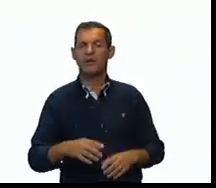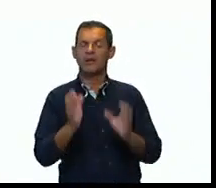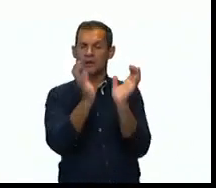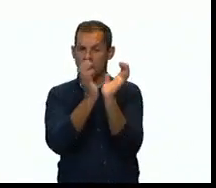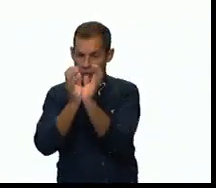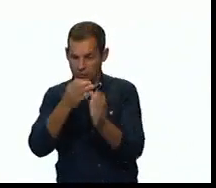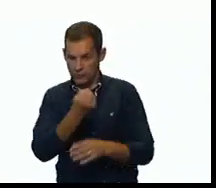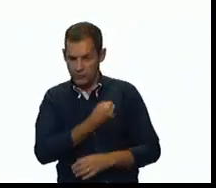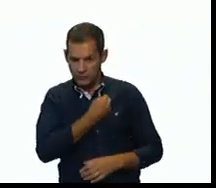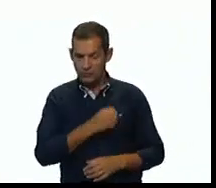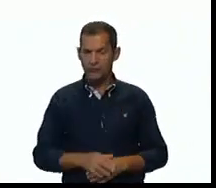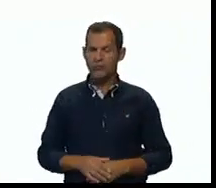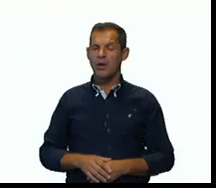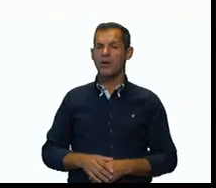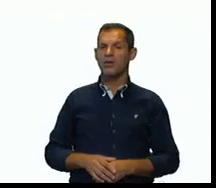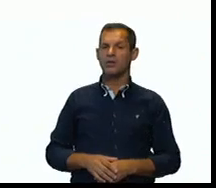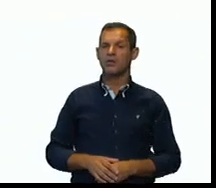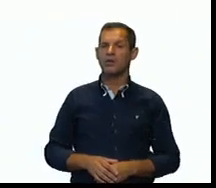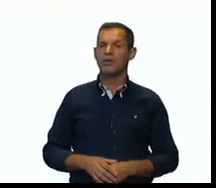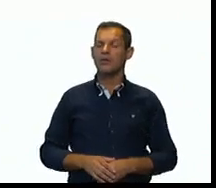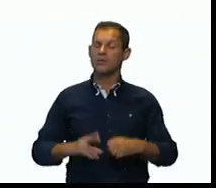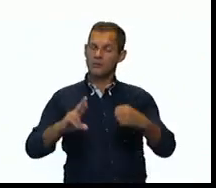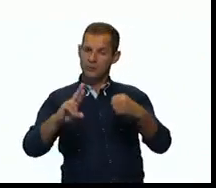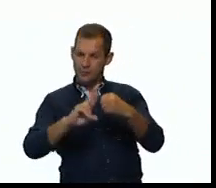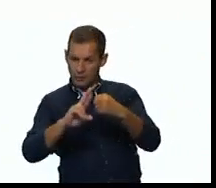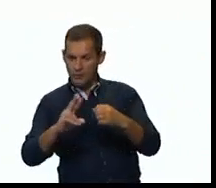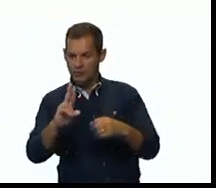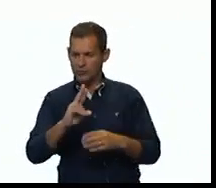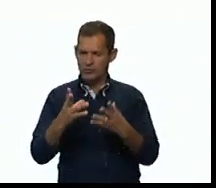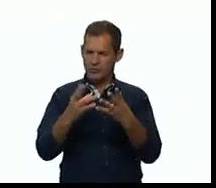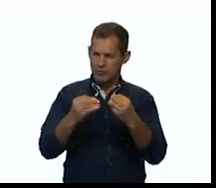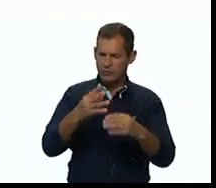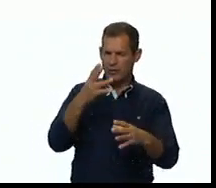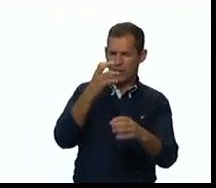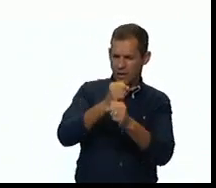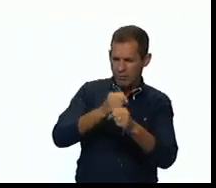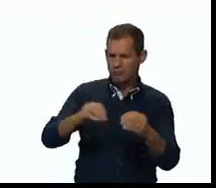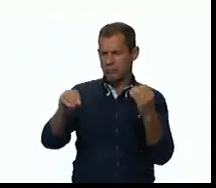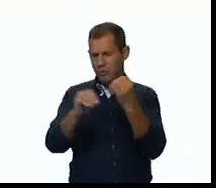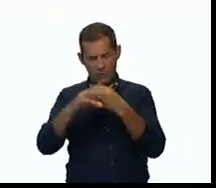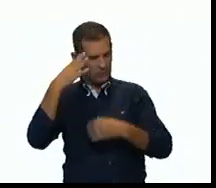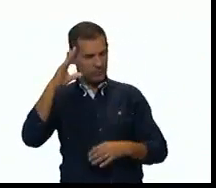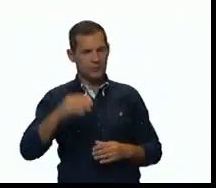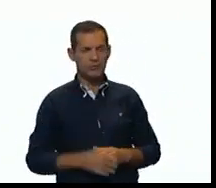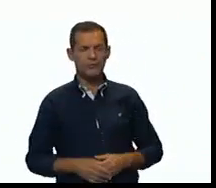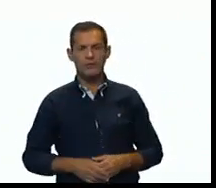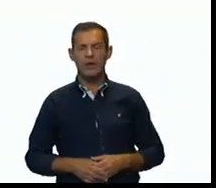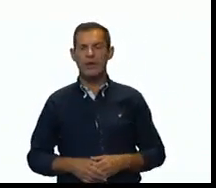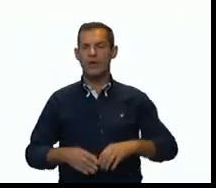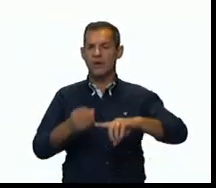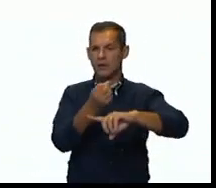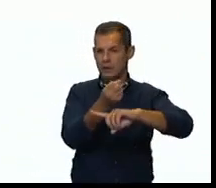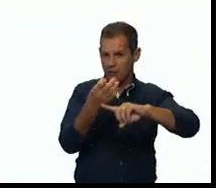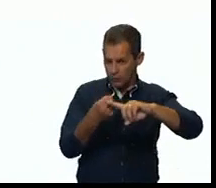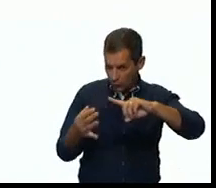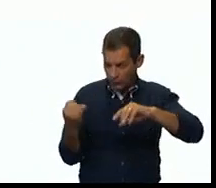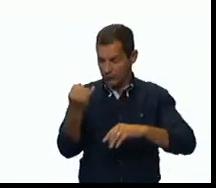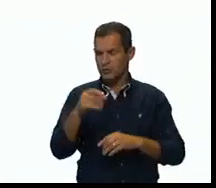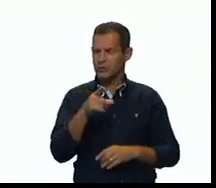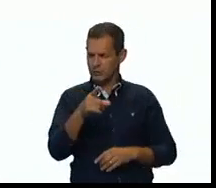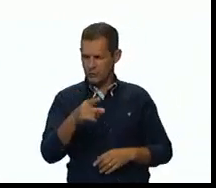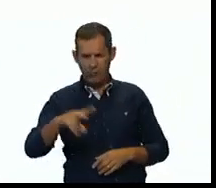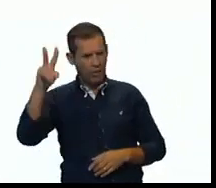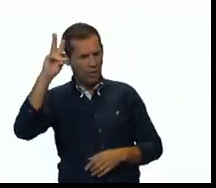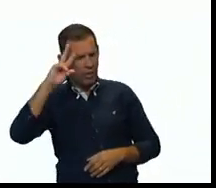conjunto dos números reais. Nós iremos fazer bastante operações, principalmente com frações. Então, é importante que